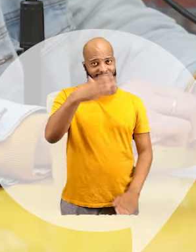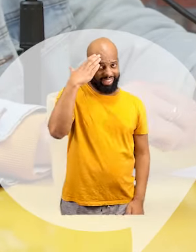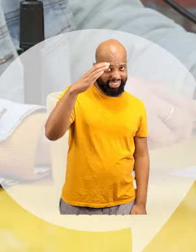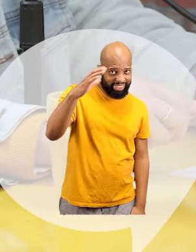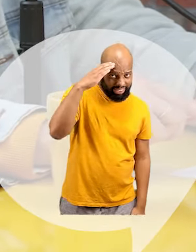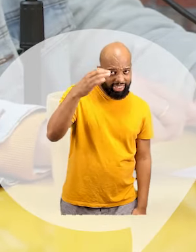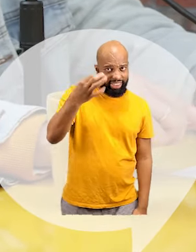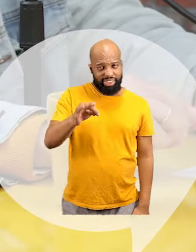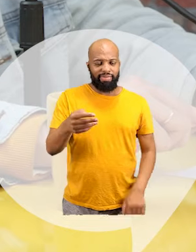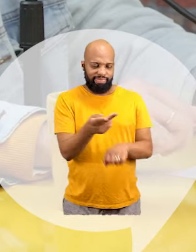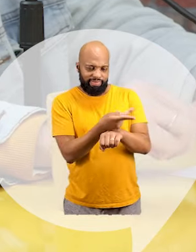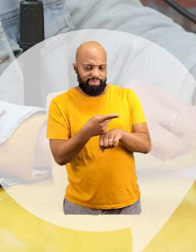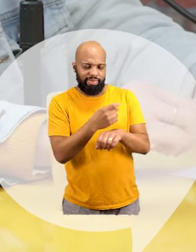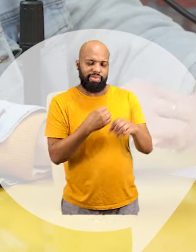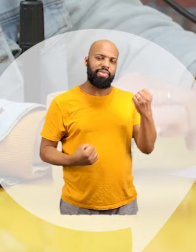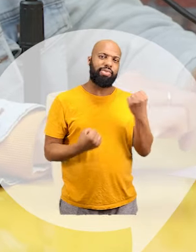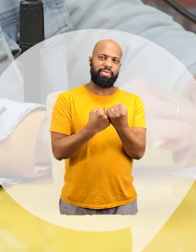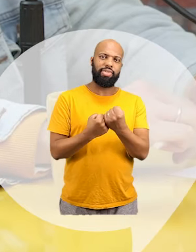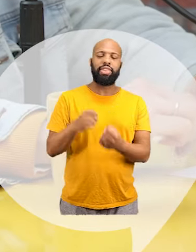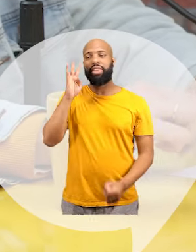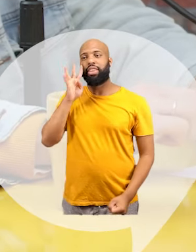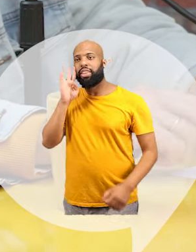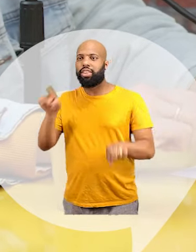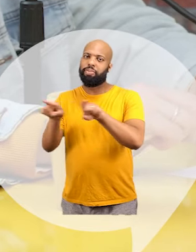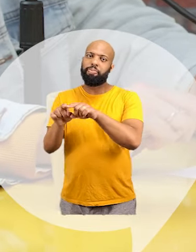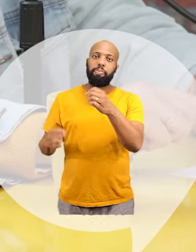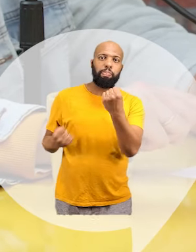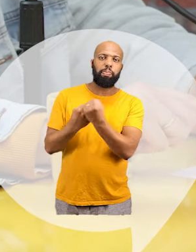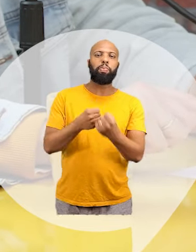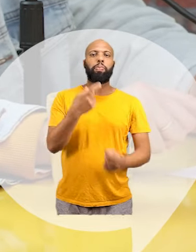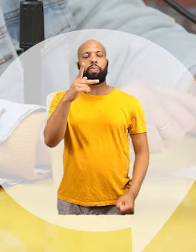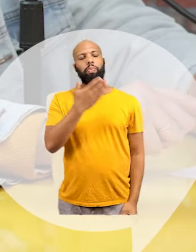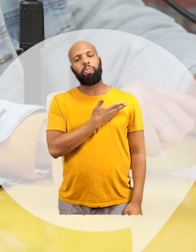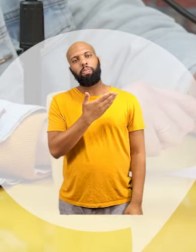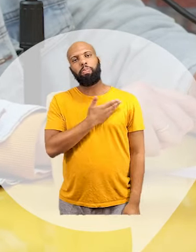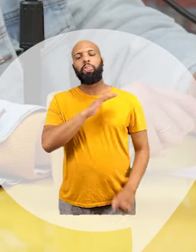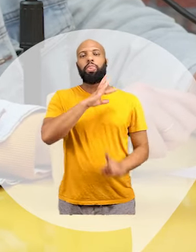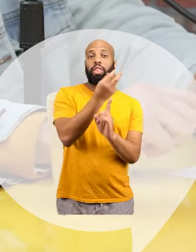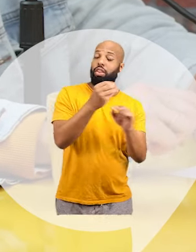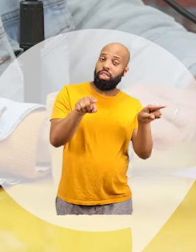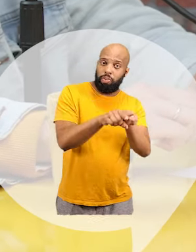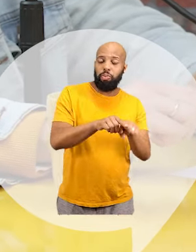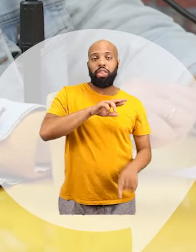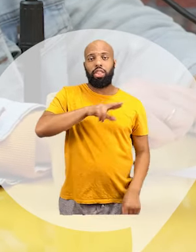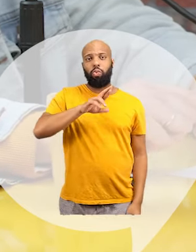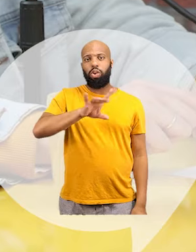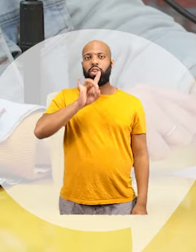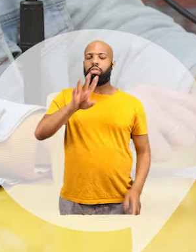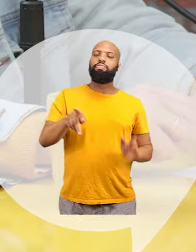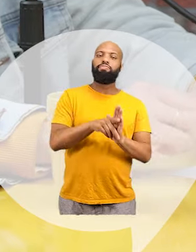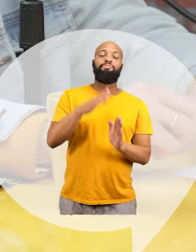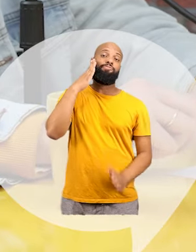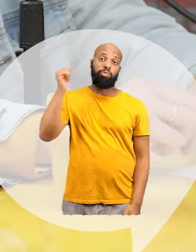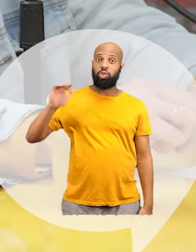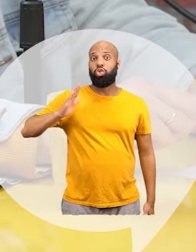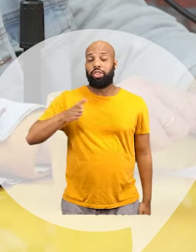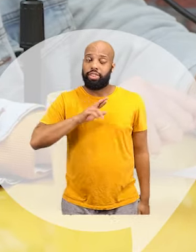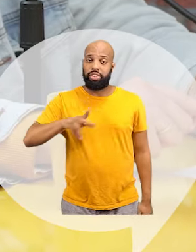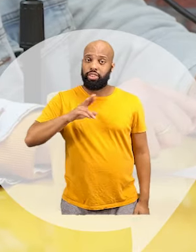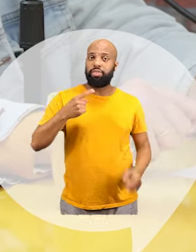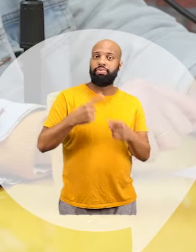né É massa apoia o seu amigo que artista também não só aquele artista que tá grande ou né